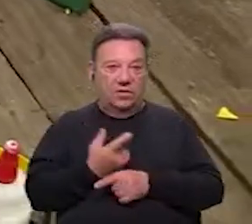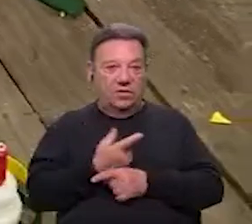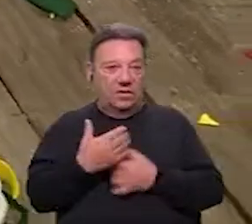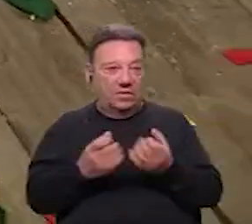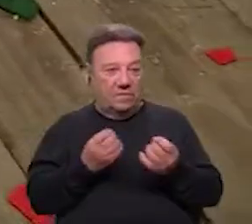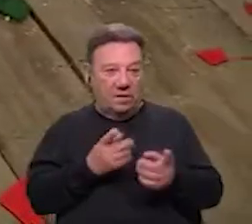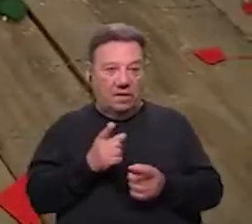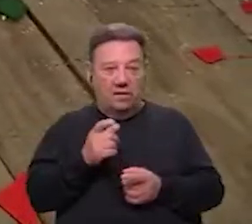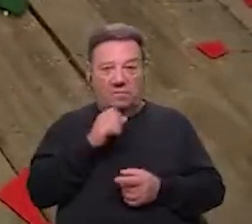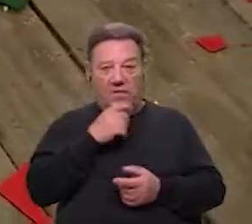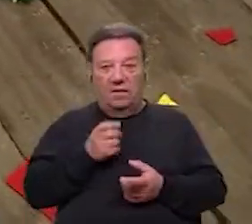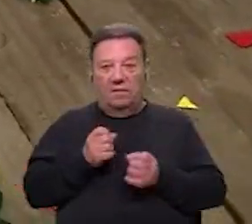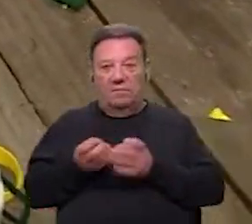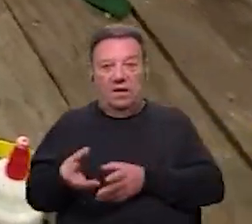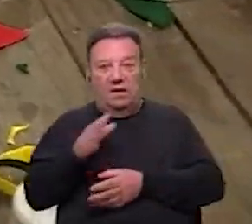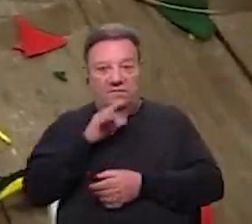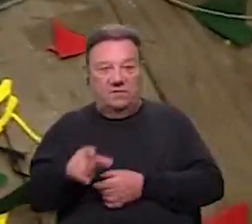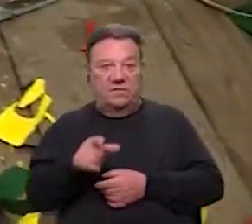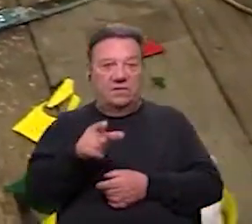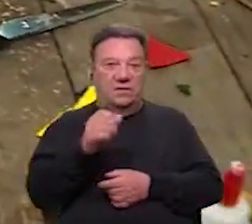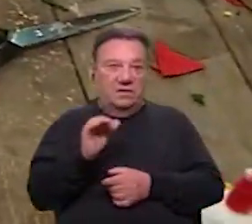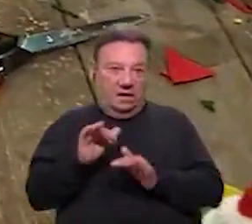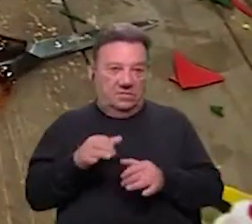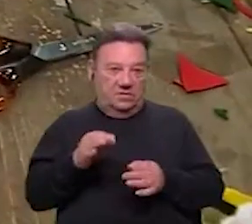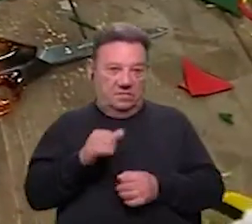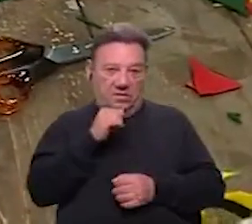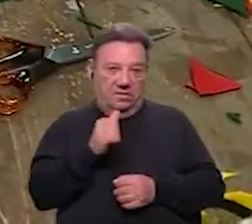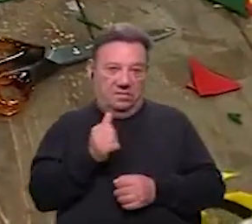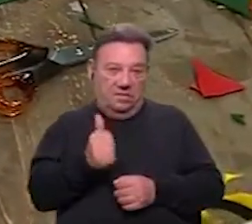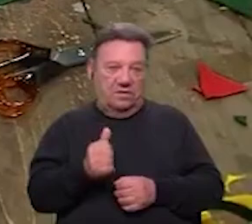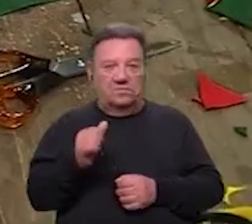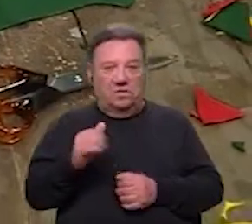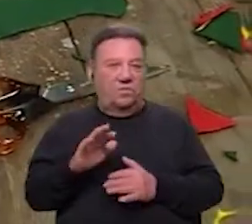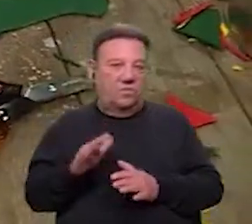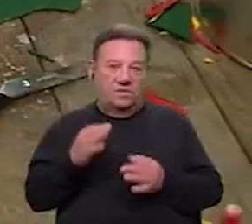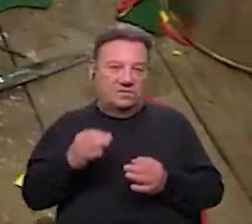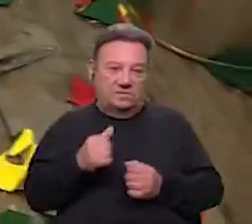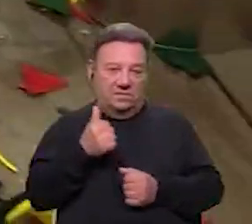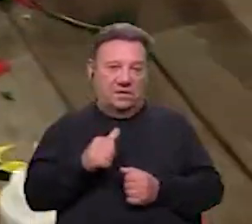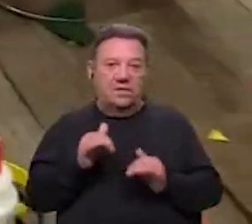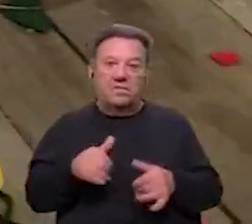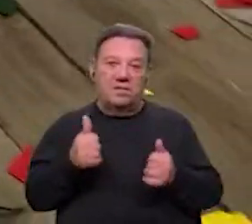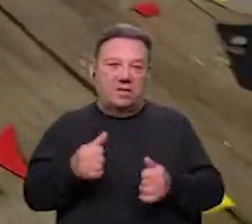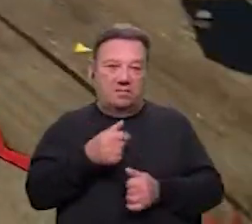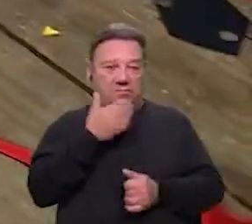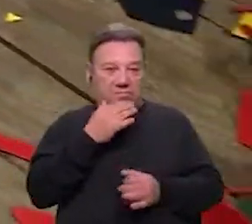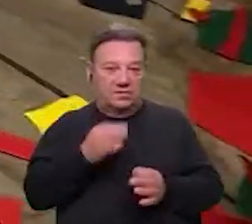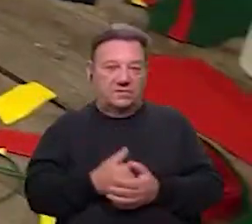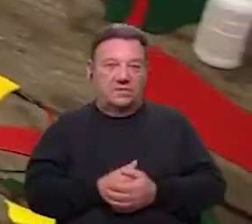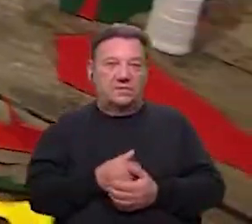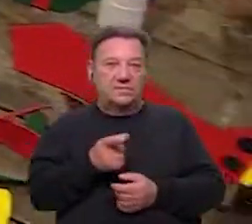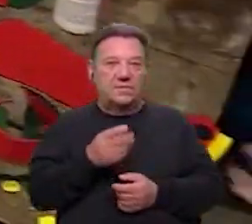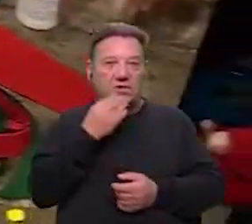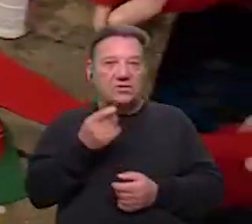às vezes transmite-se aos filhos. É. Mas acaba sempre por correr bem, geralmente. Corre quase sempre bem. Termina bem, pelo menos. E o que é que